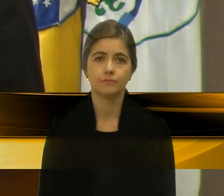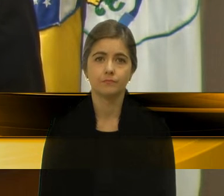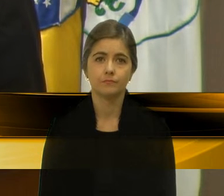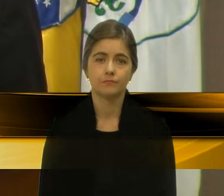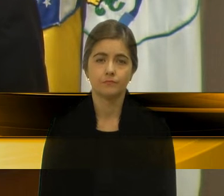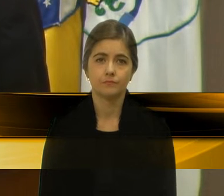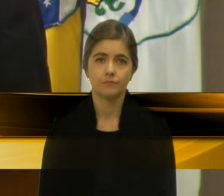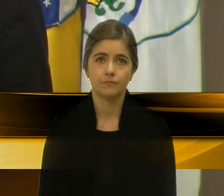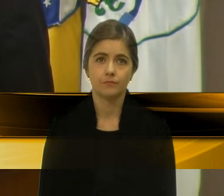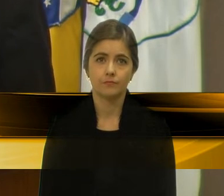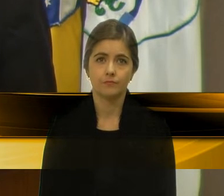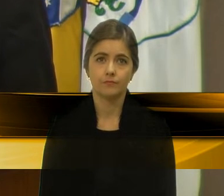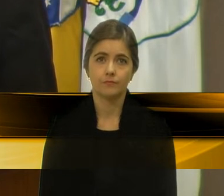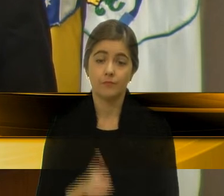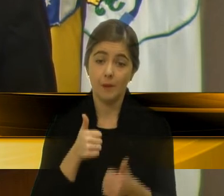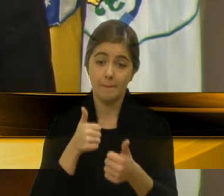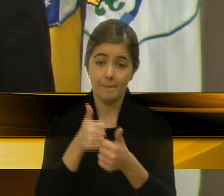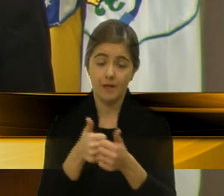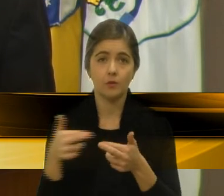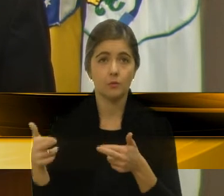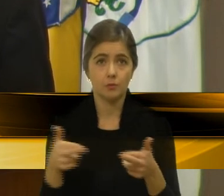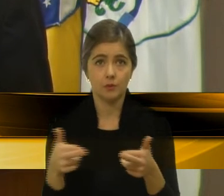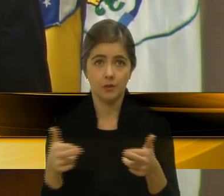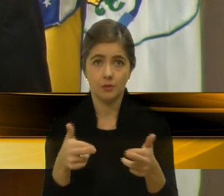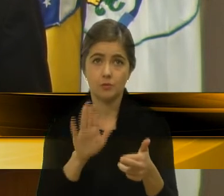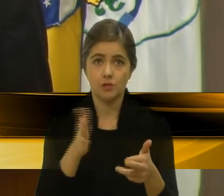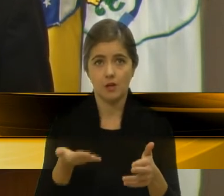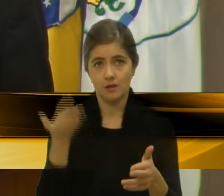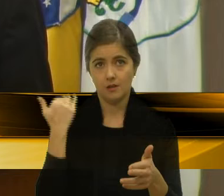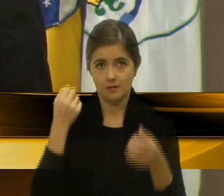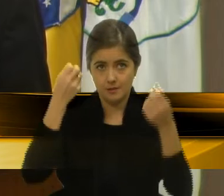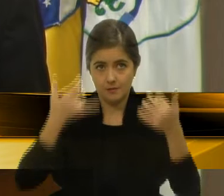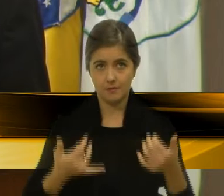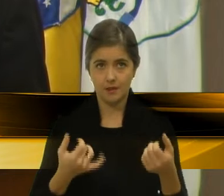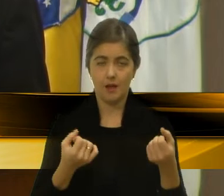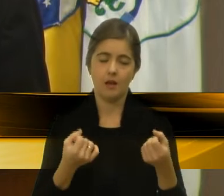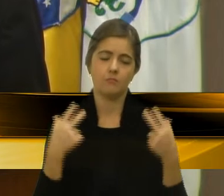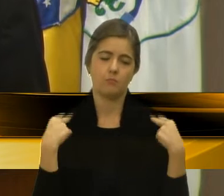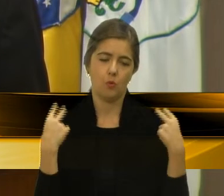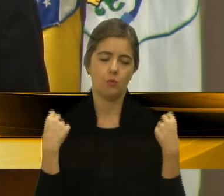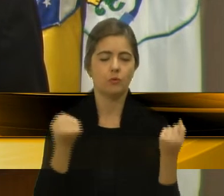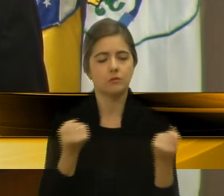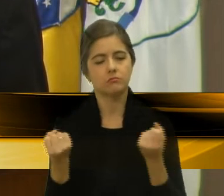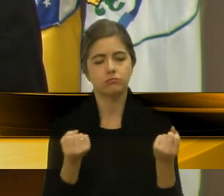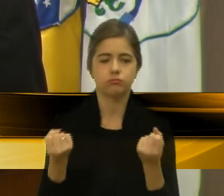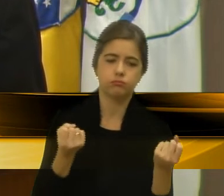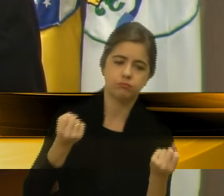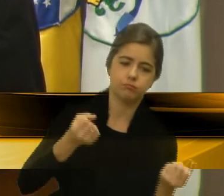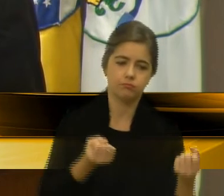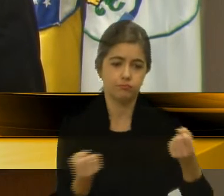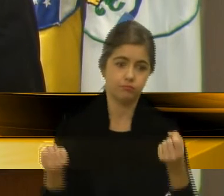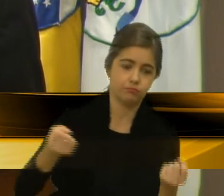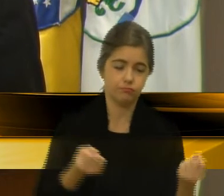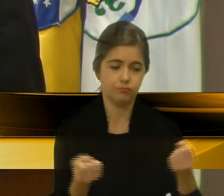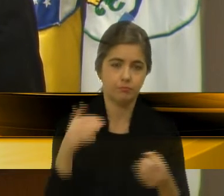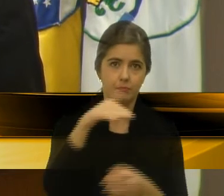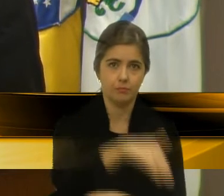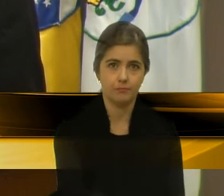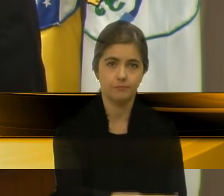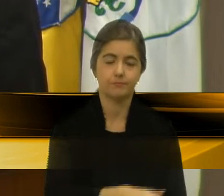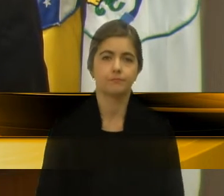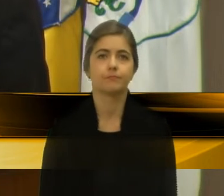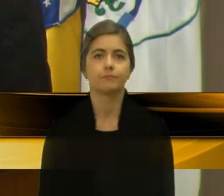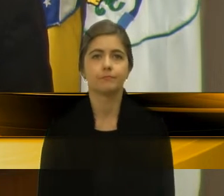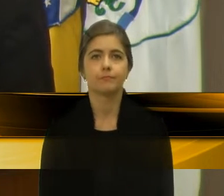Nas proximidades do Rio Paí, o motorista, como já falei, perdeu o controle do veículo e avançou em direção a um peral.